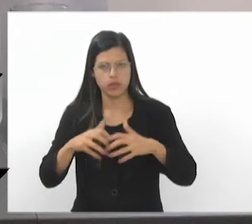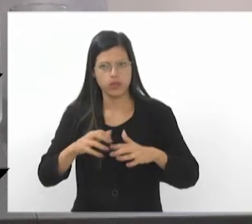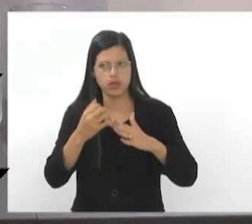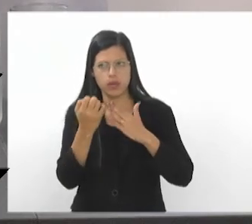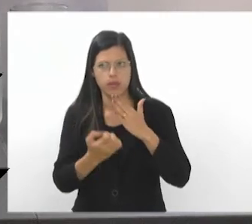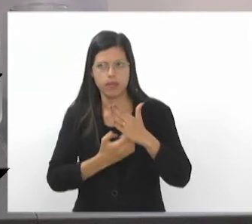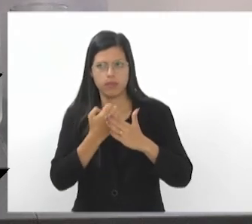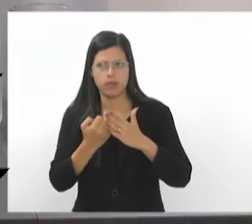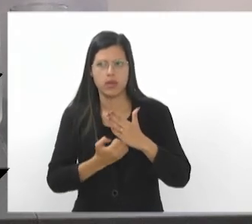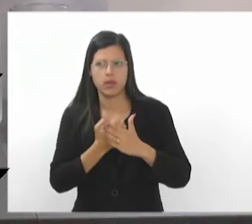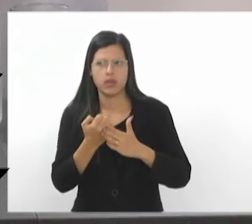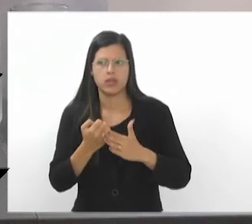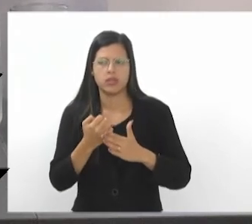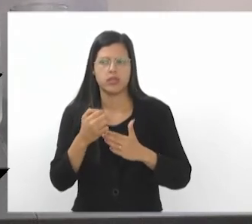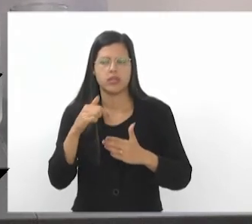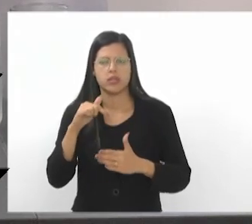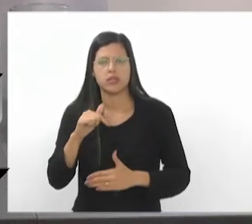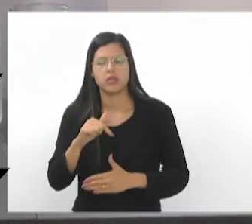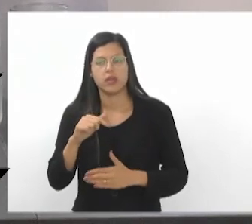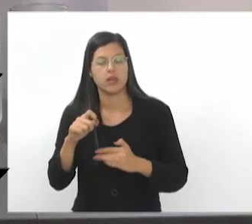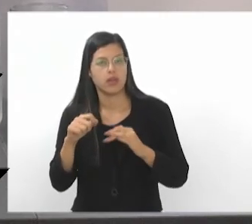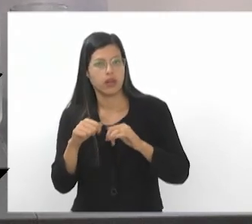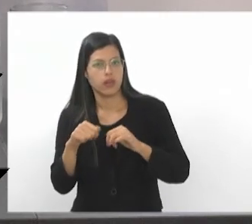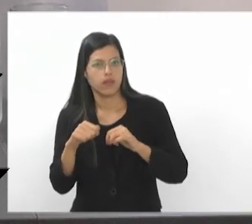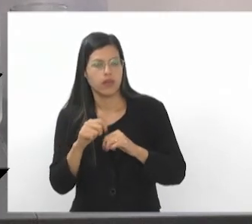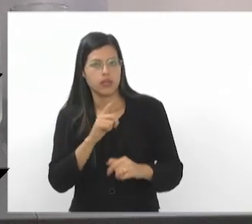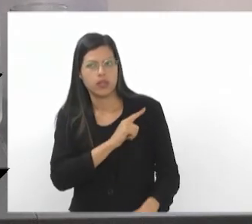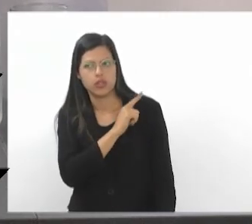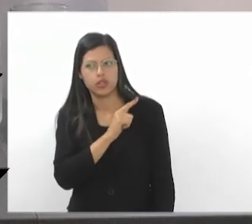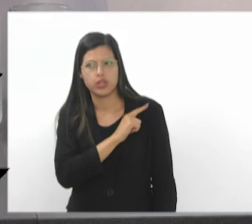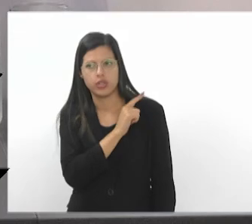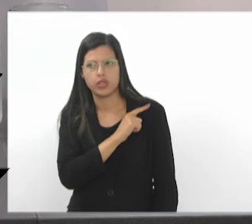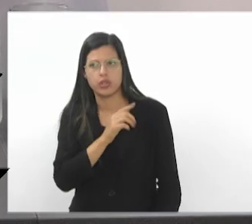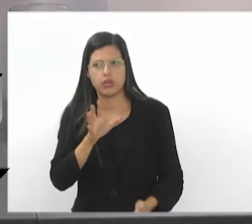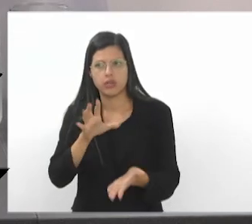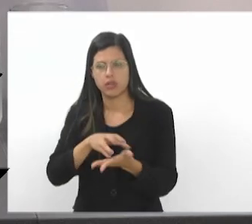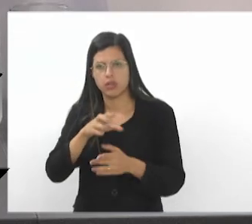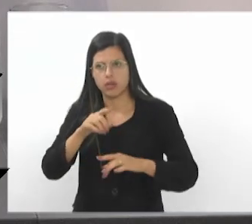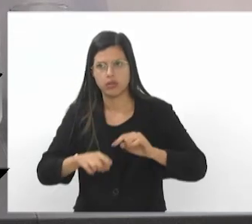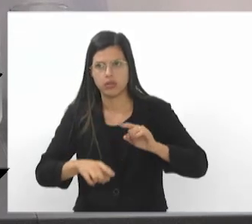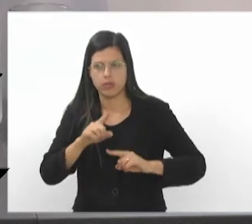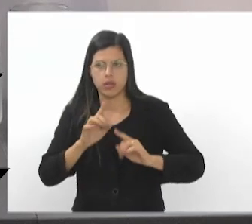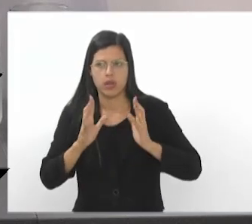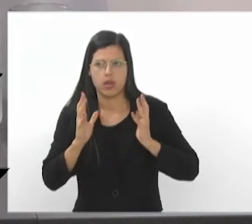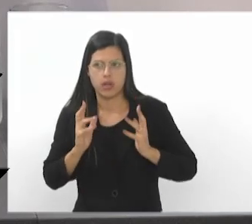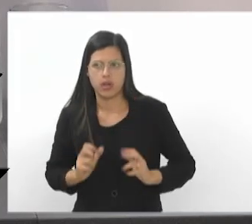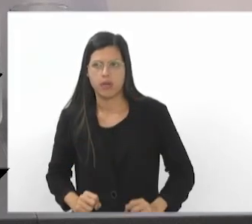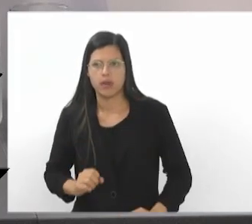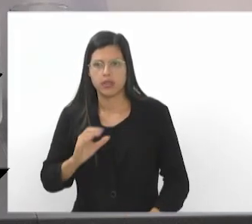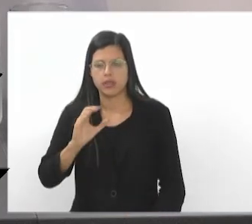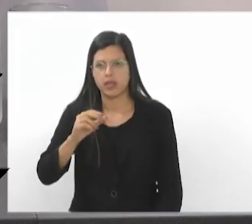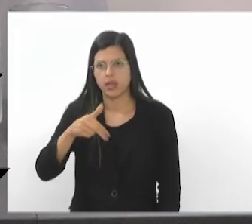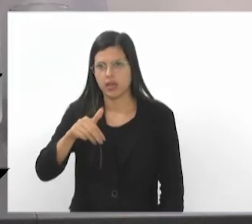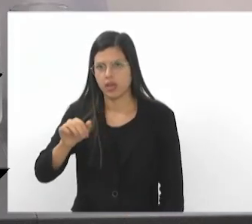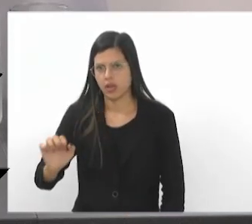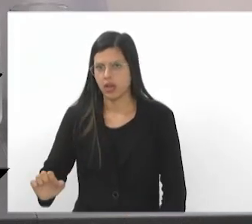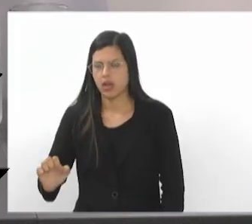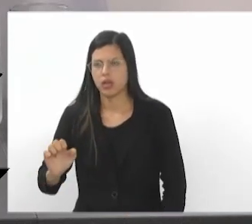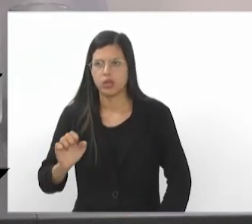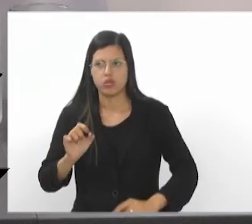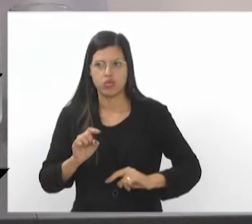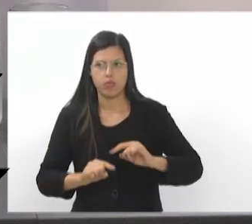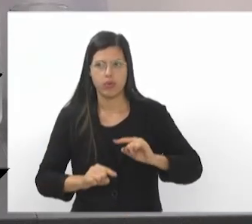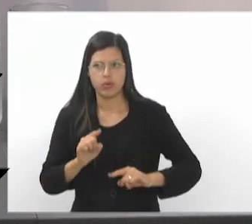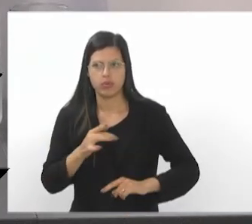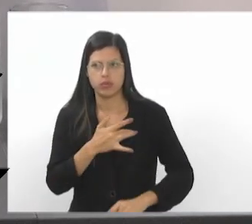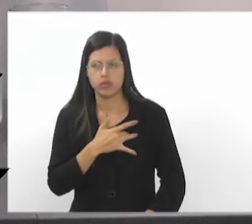empresas reprocessadoras que realizam a gestão da Central de Material e Esterilização, CME, de produtos para a